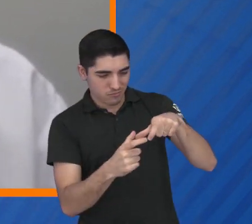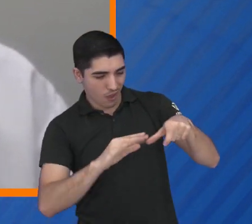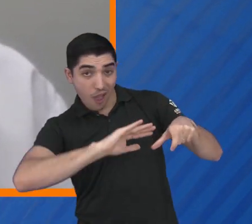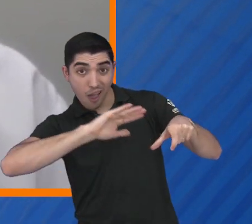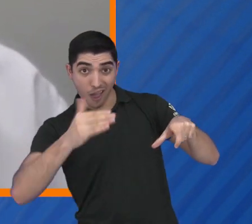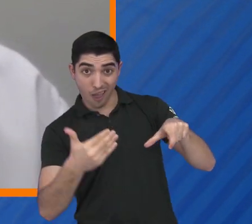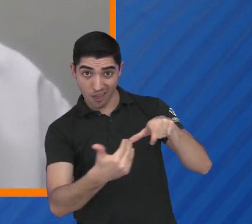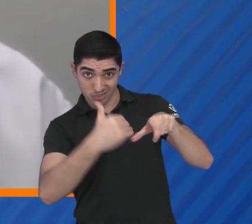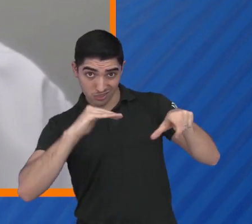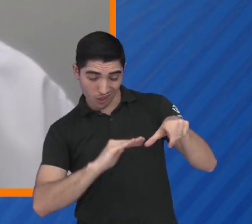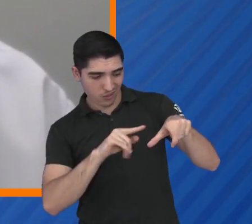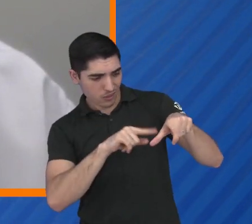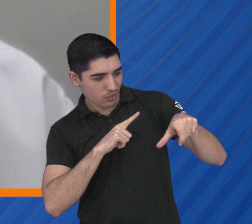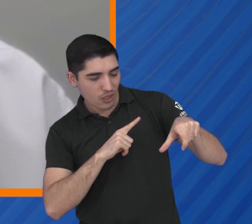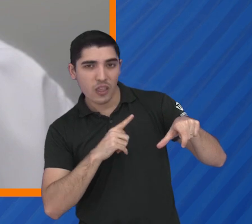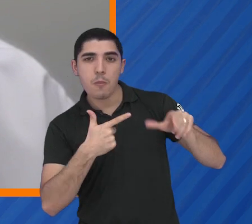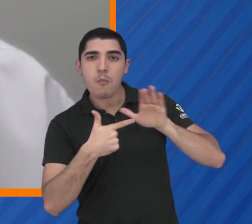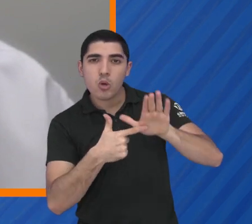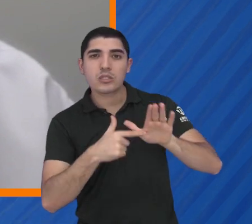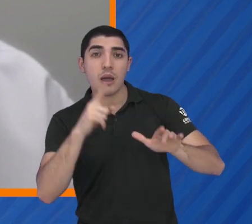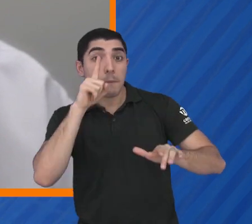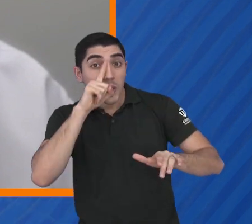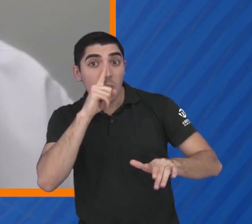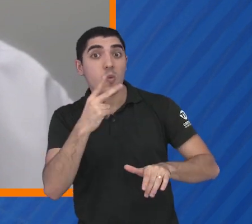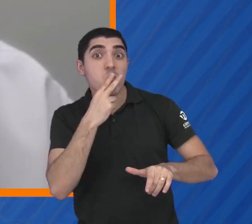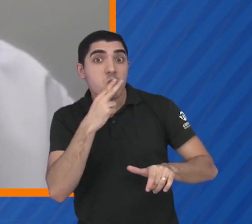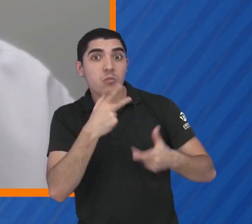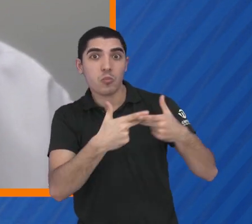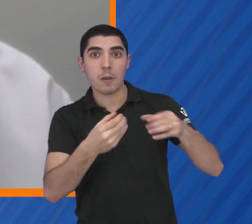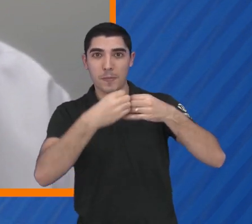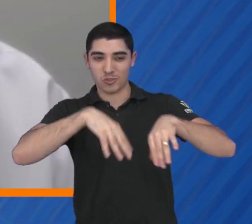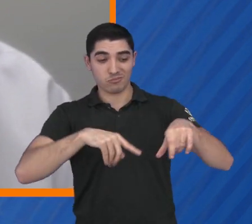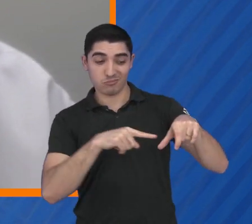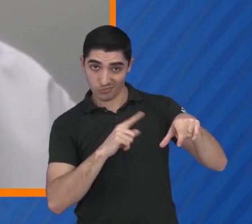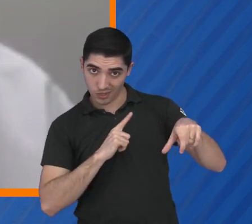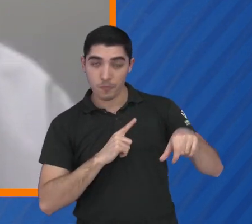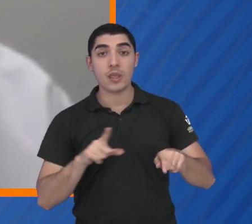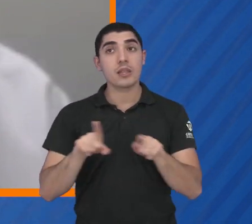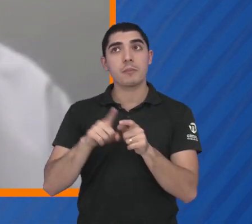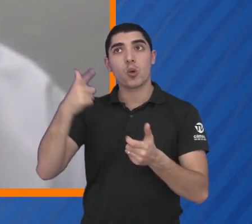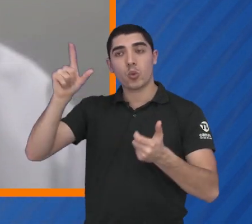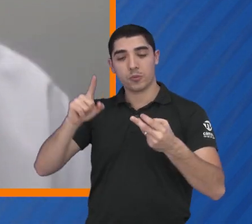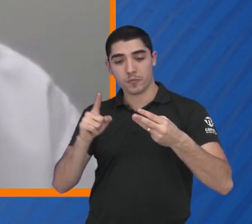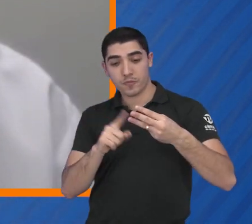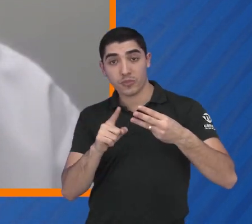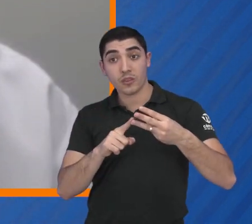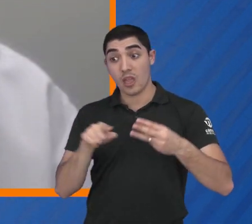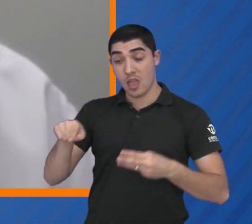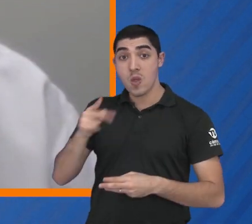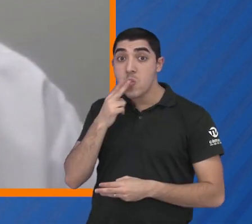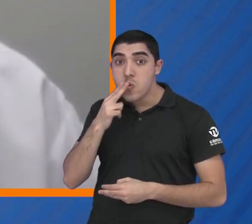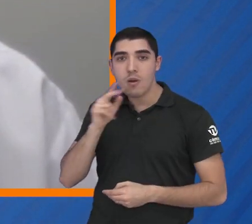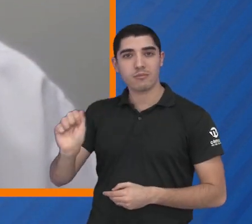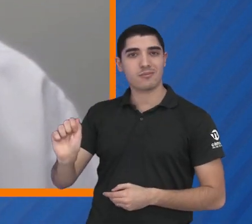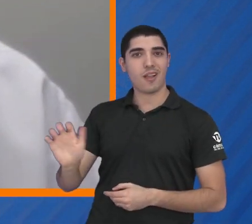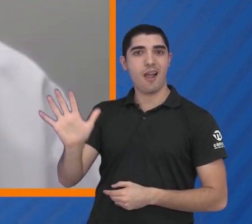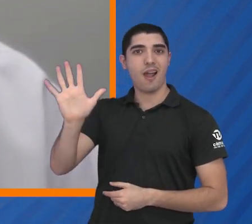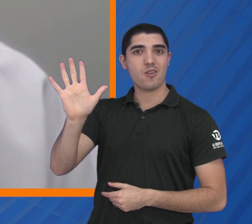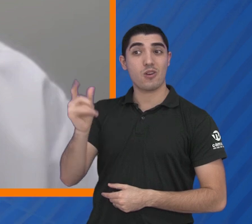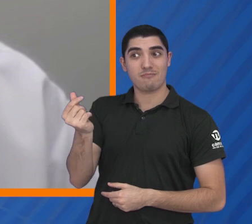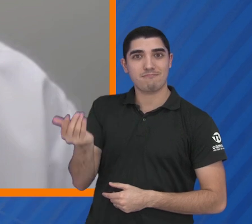dos malefícios de fumar. Terceiro, aumentando o preço do maço do cigarro, torna